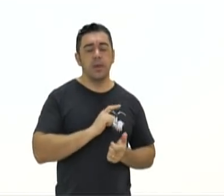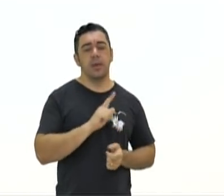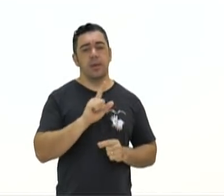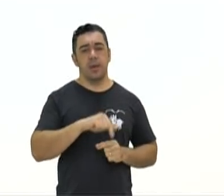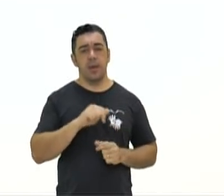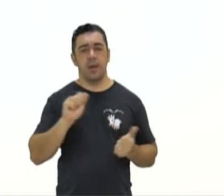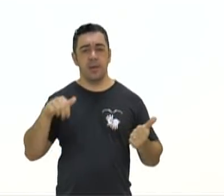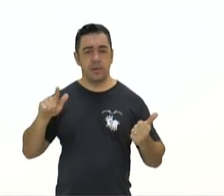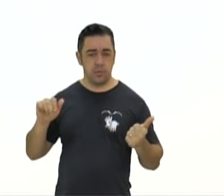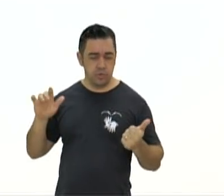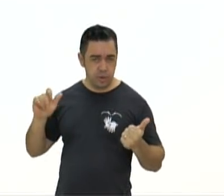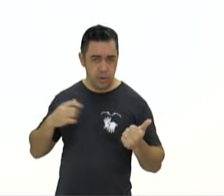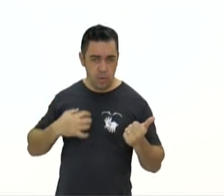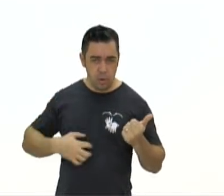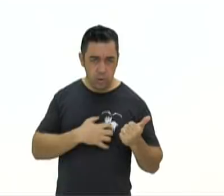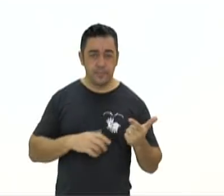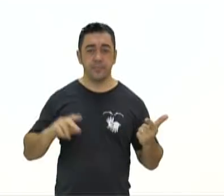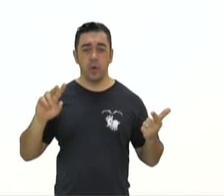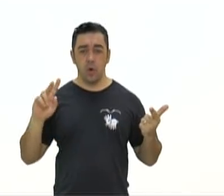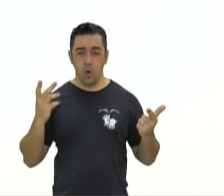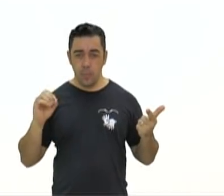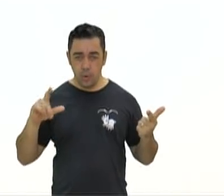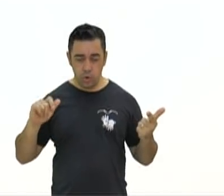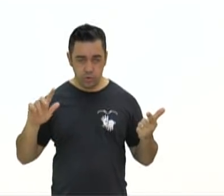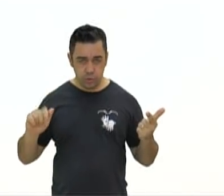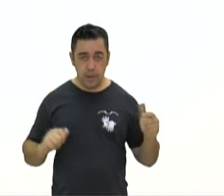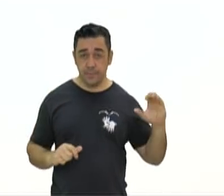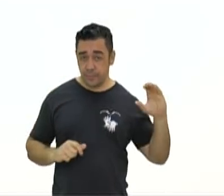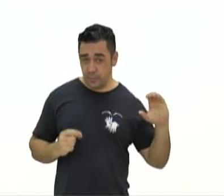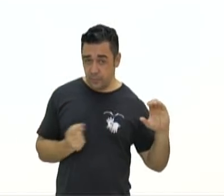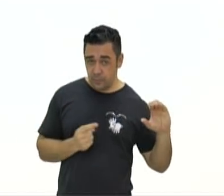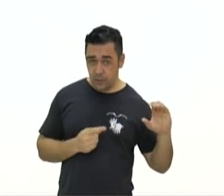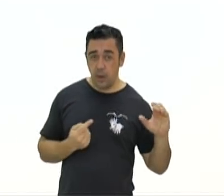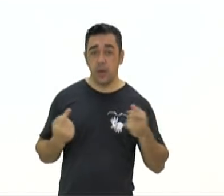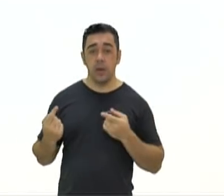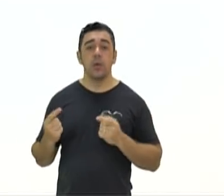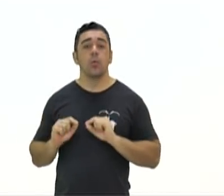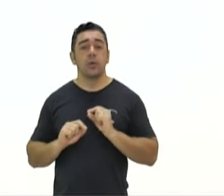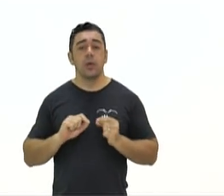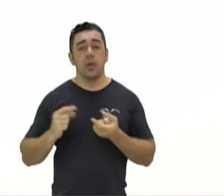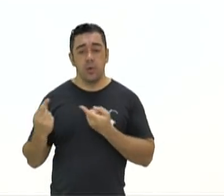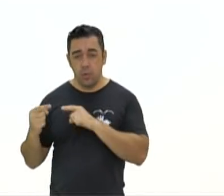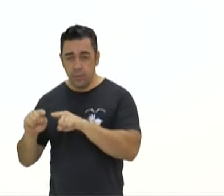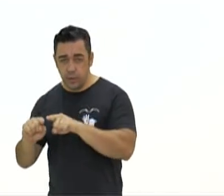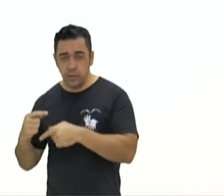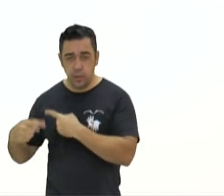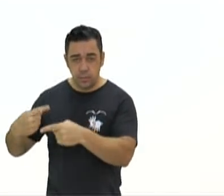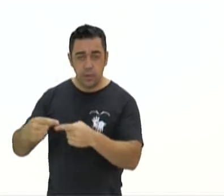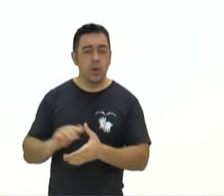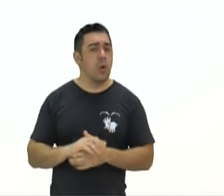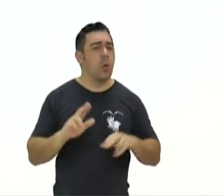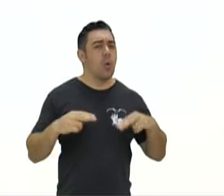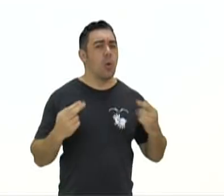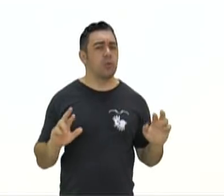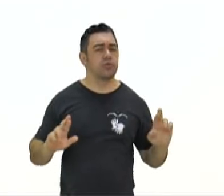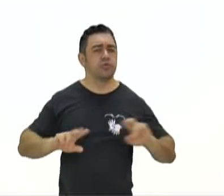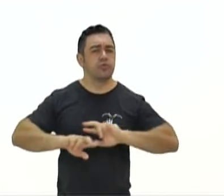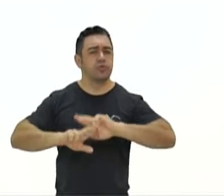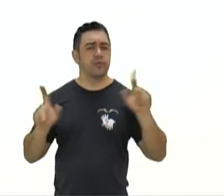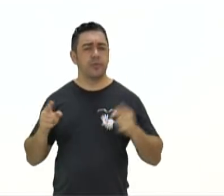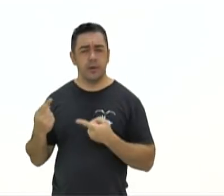B, homologia de órgãos. Letra C, convergência adaptativa. Ou letra D, divergência